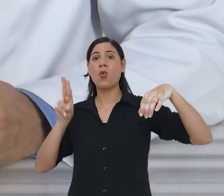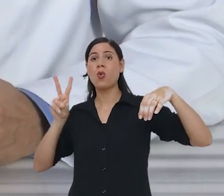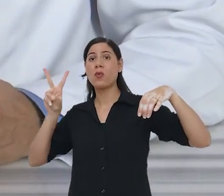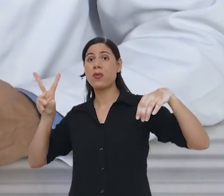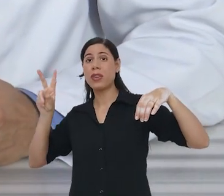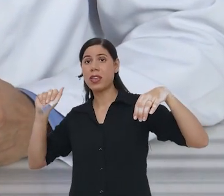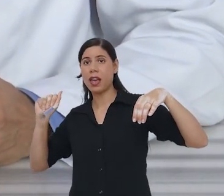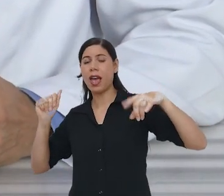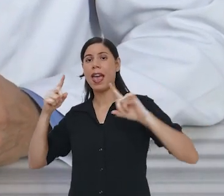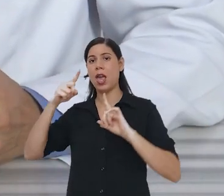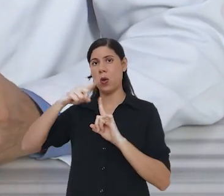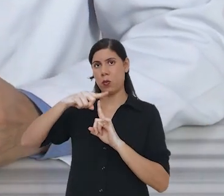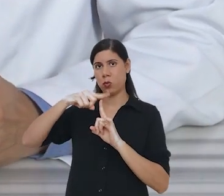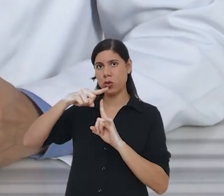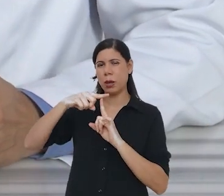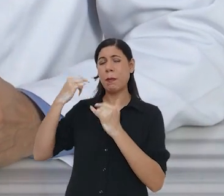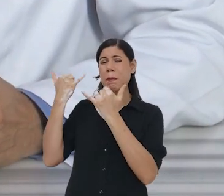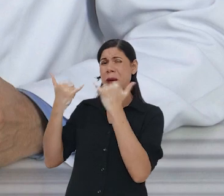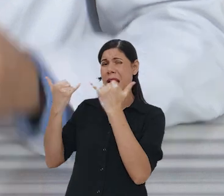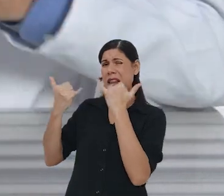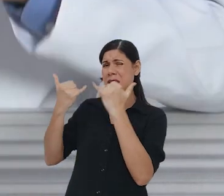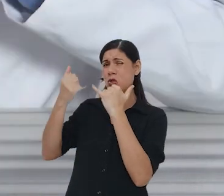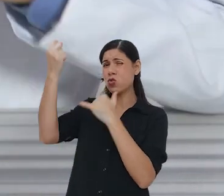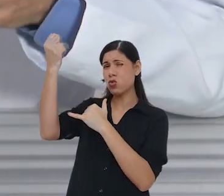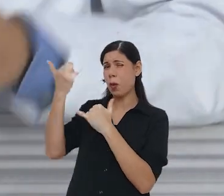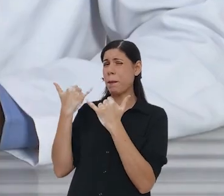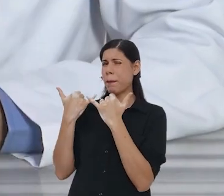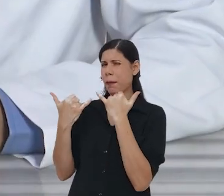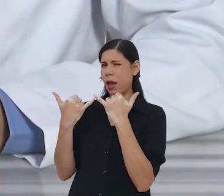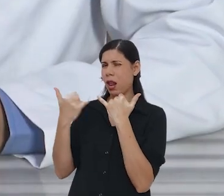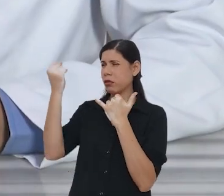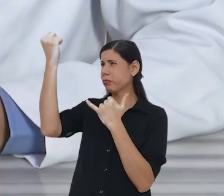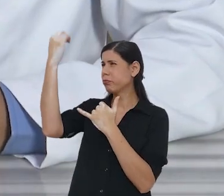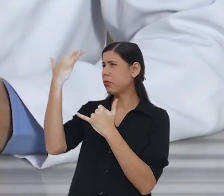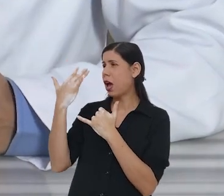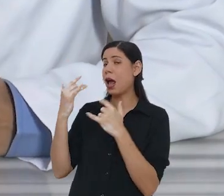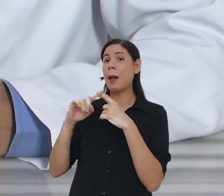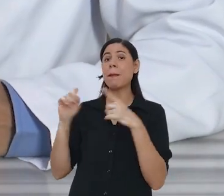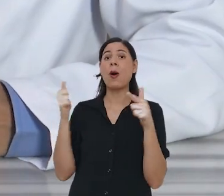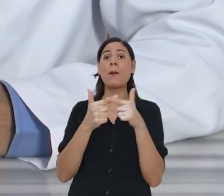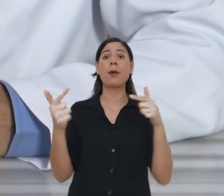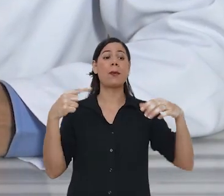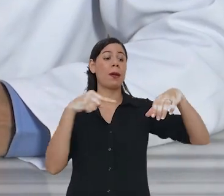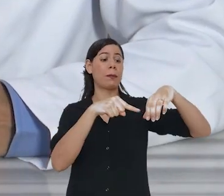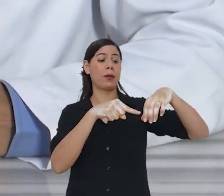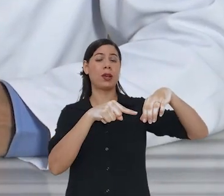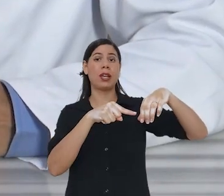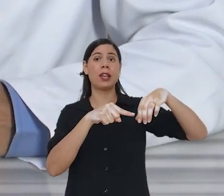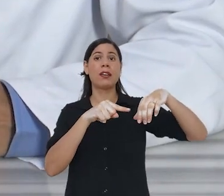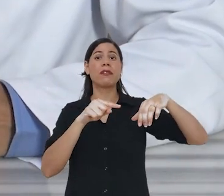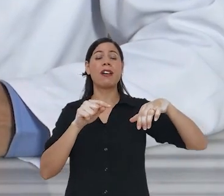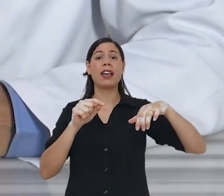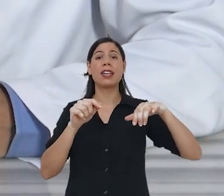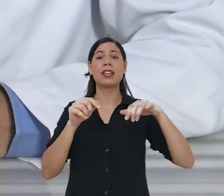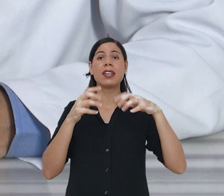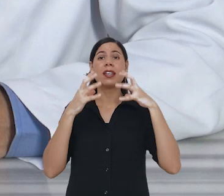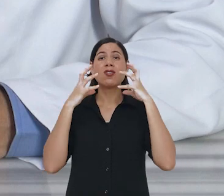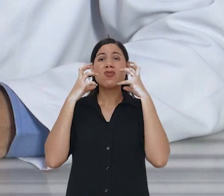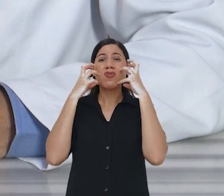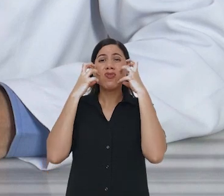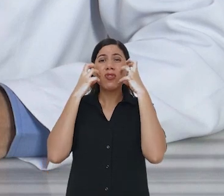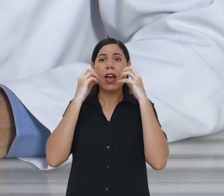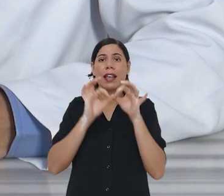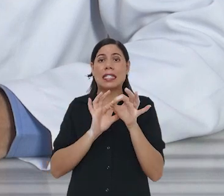usa raios UVA, que é um tipo de radiação parecido com a do Sol, que o problema dela principal é o seguinte: ela estimula o